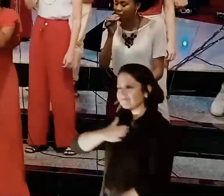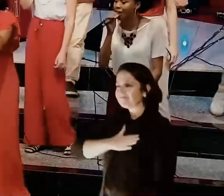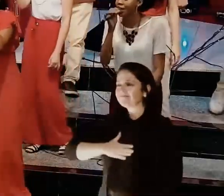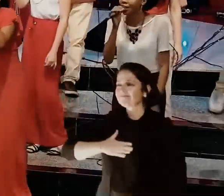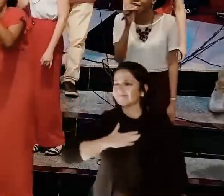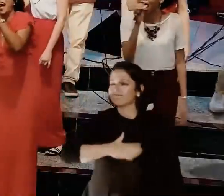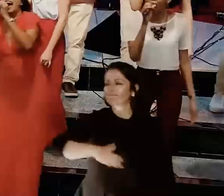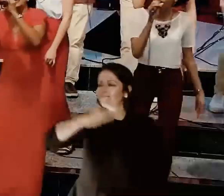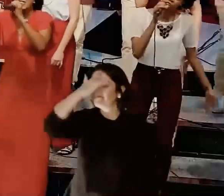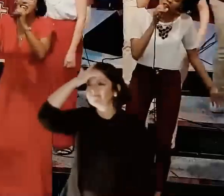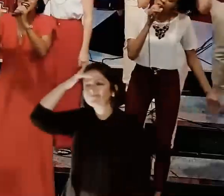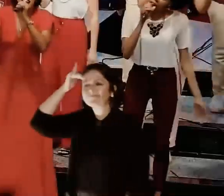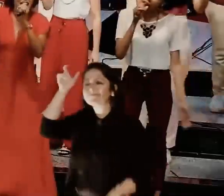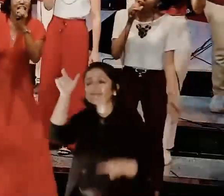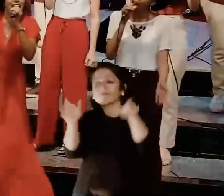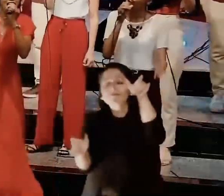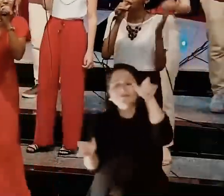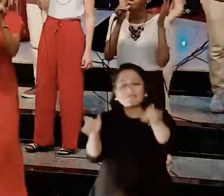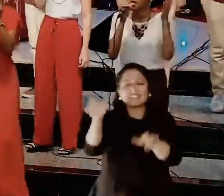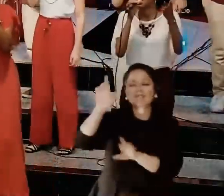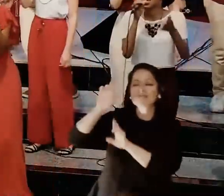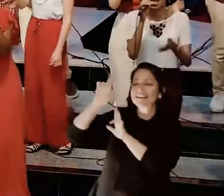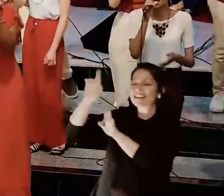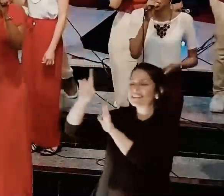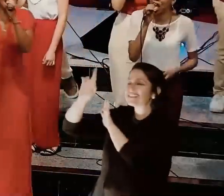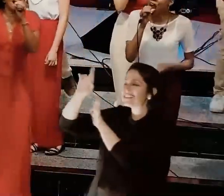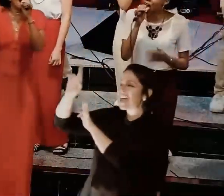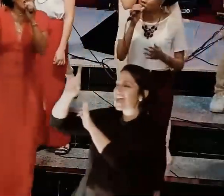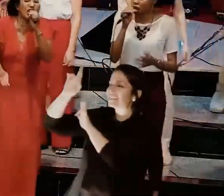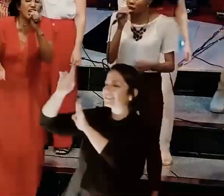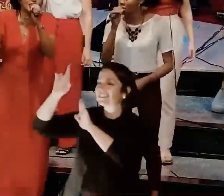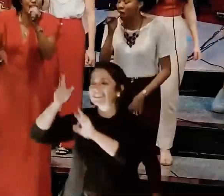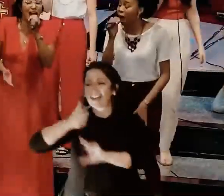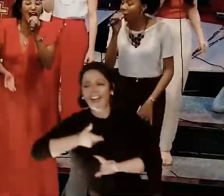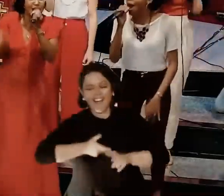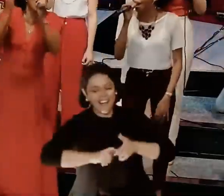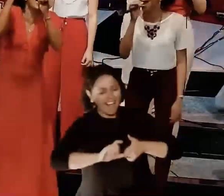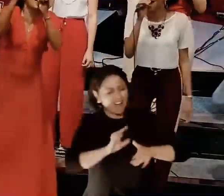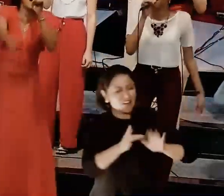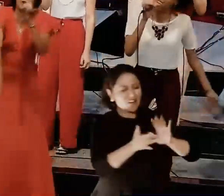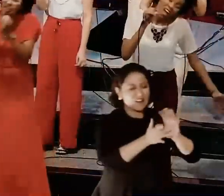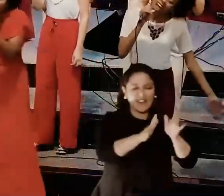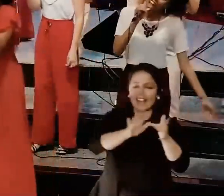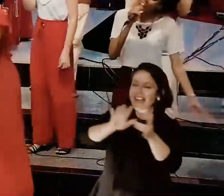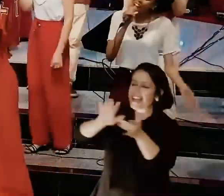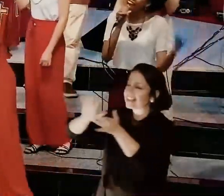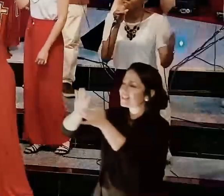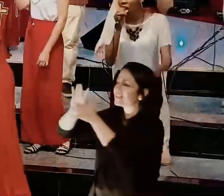Ah!